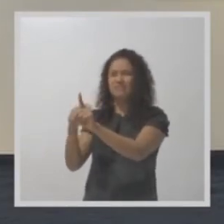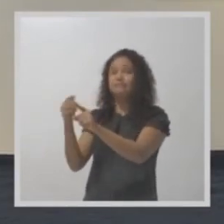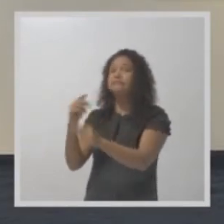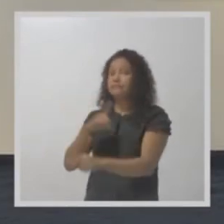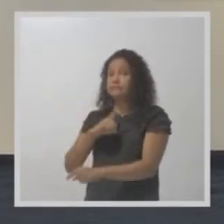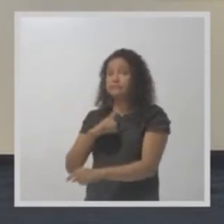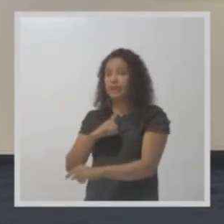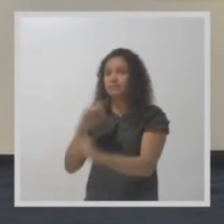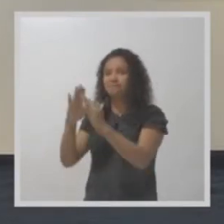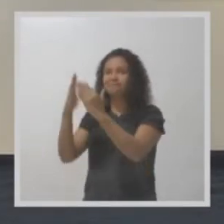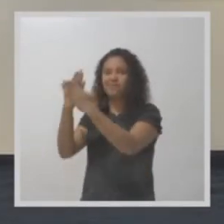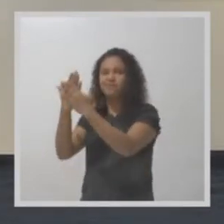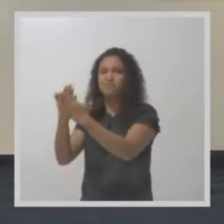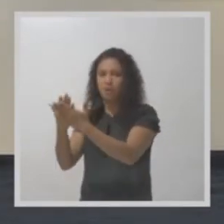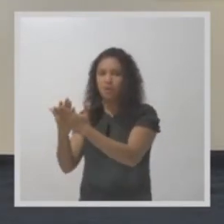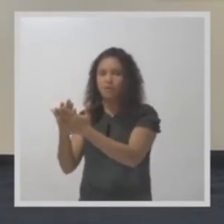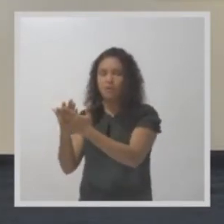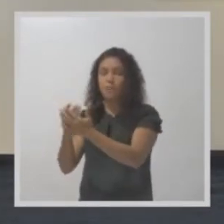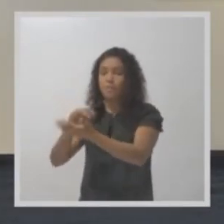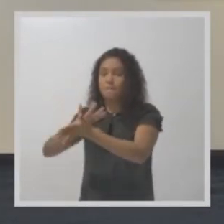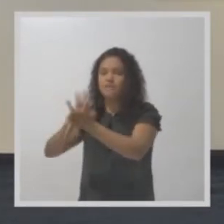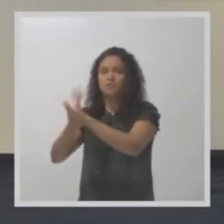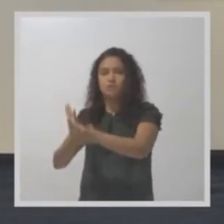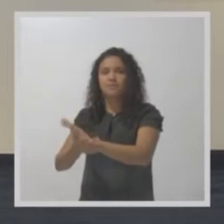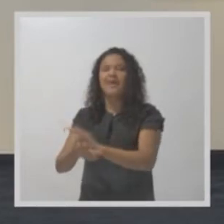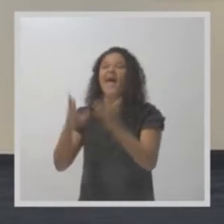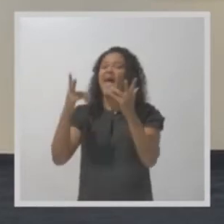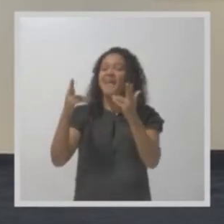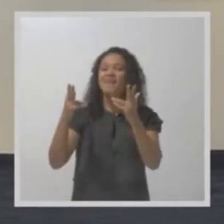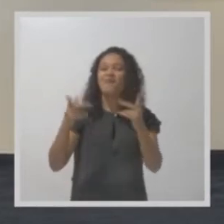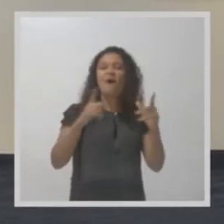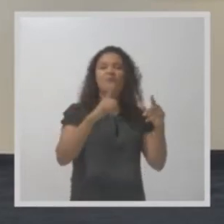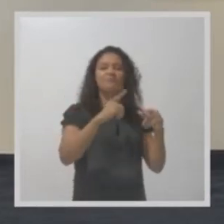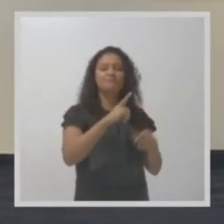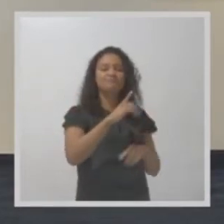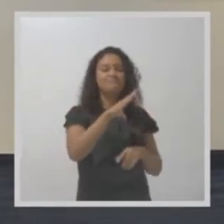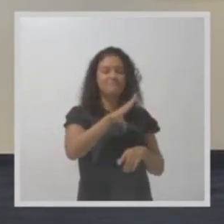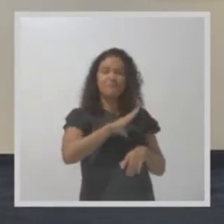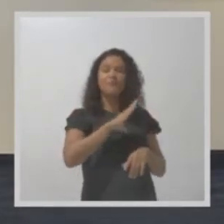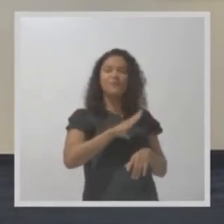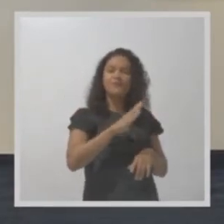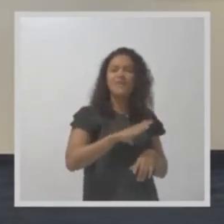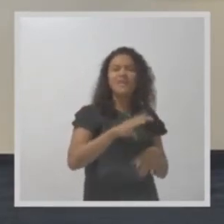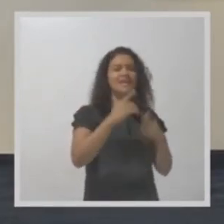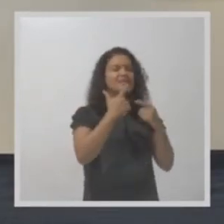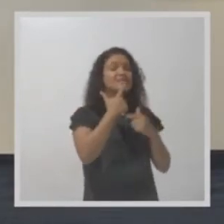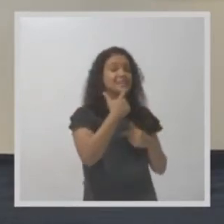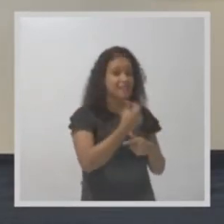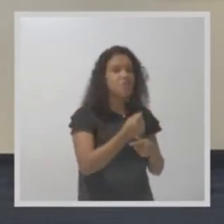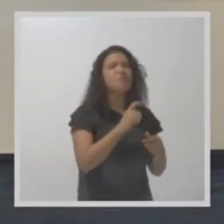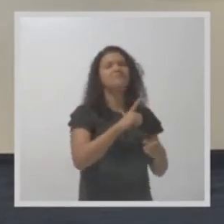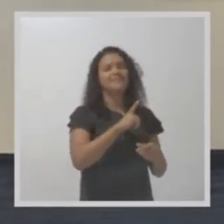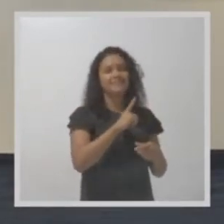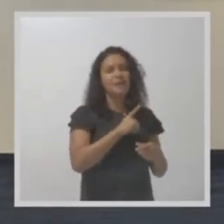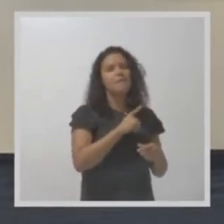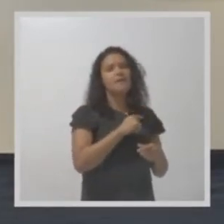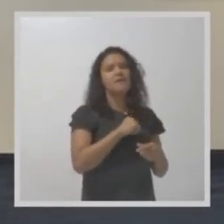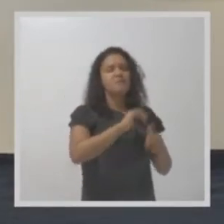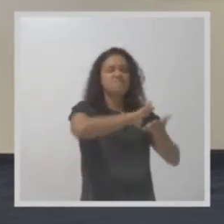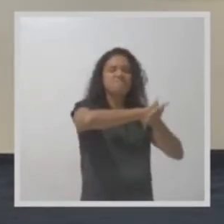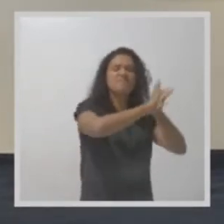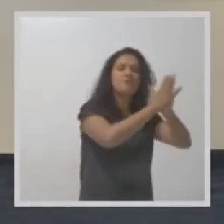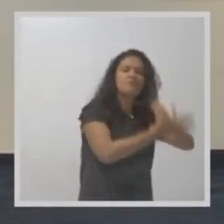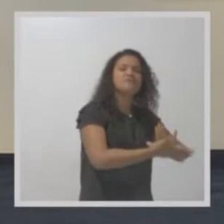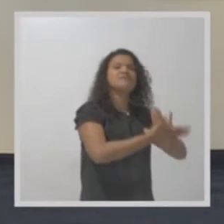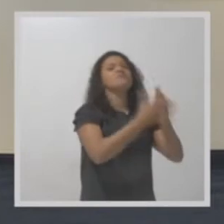preconceito linguístico é algo real. Muitas vezes, um aluno que vem de uma cidade no interior